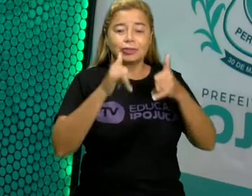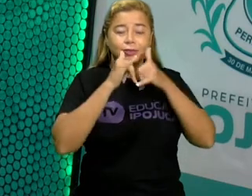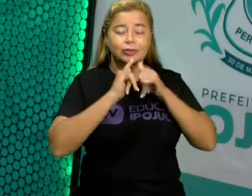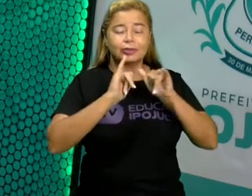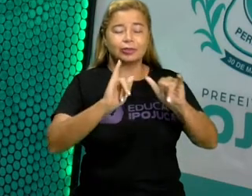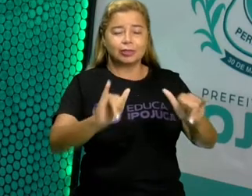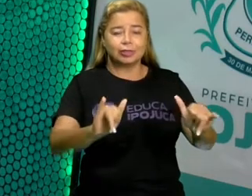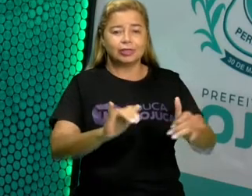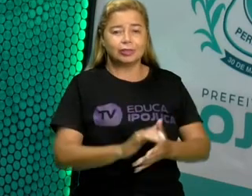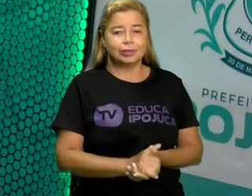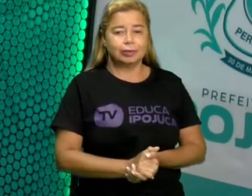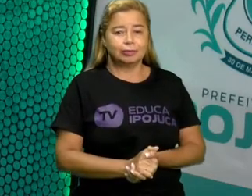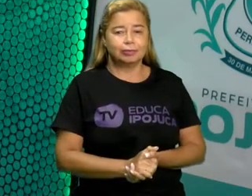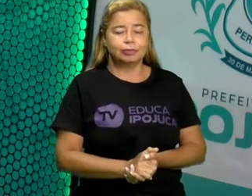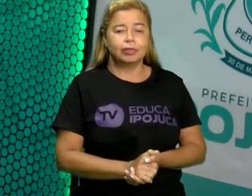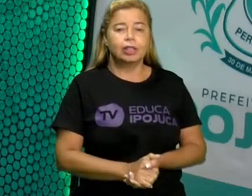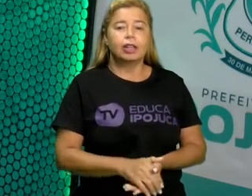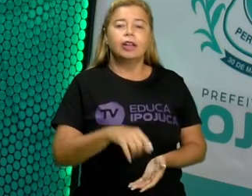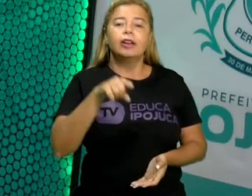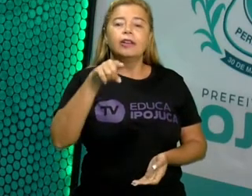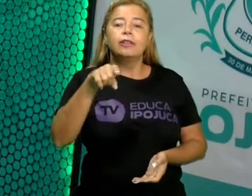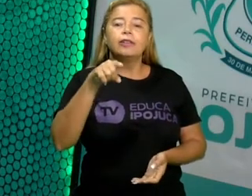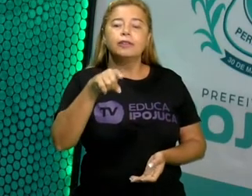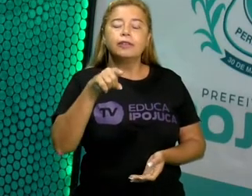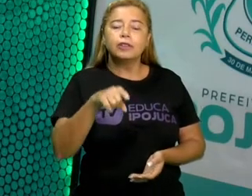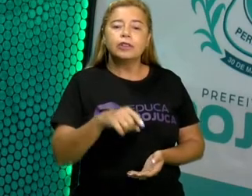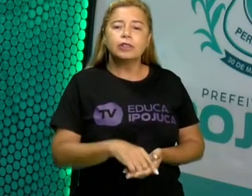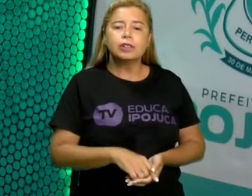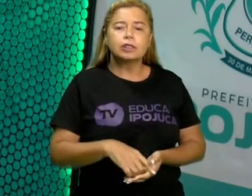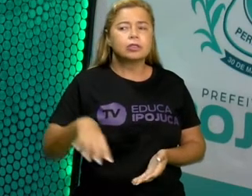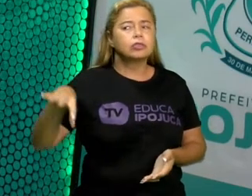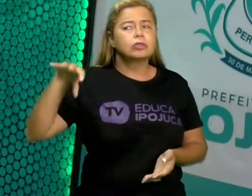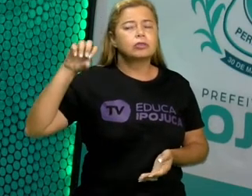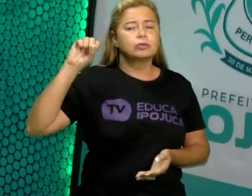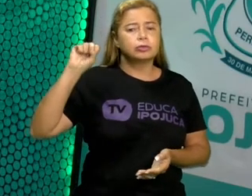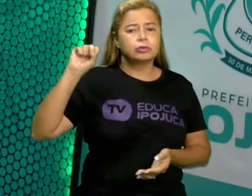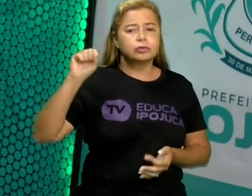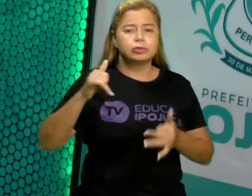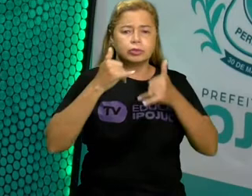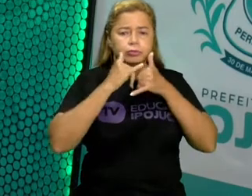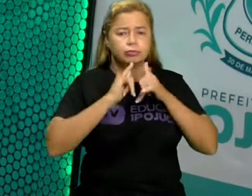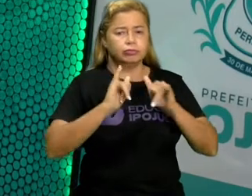Afinal você já escutaram alguma notícia